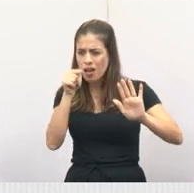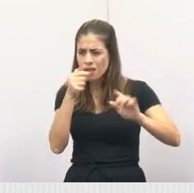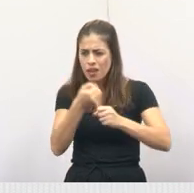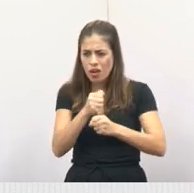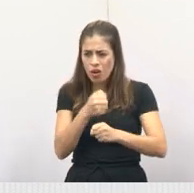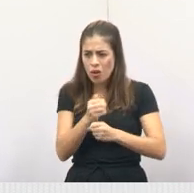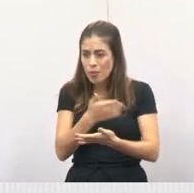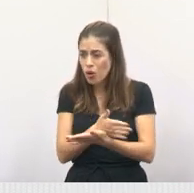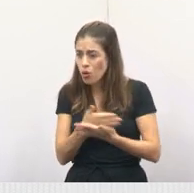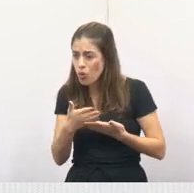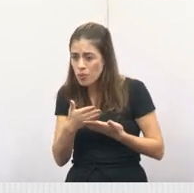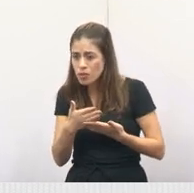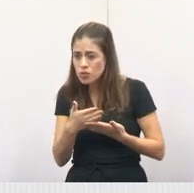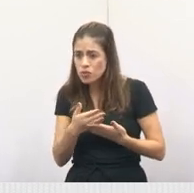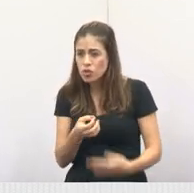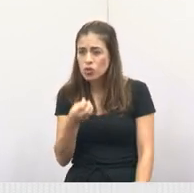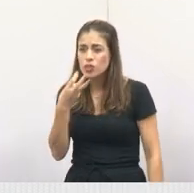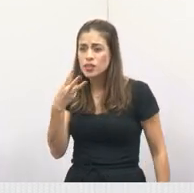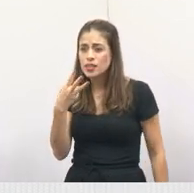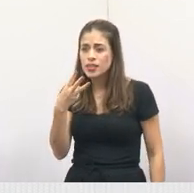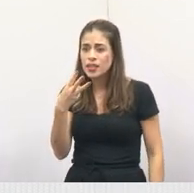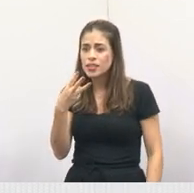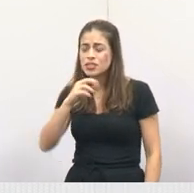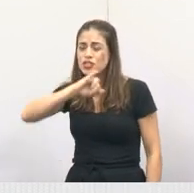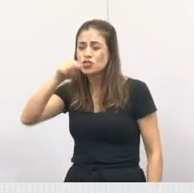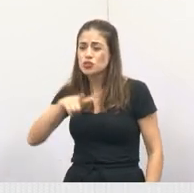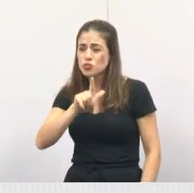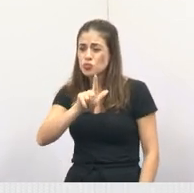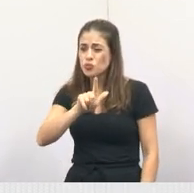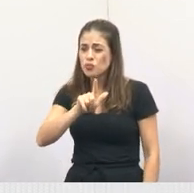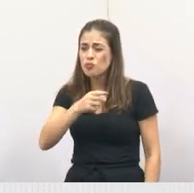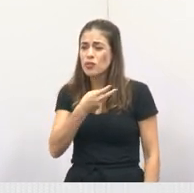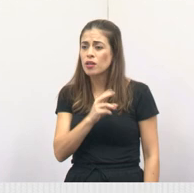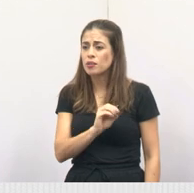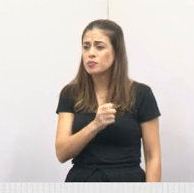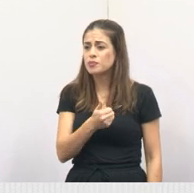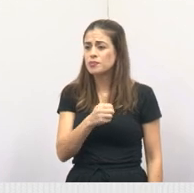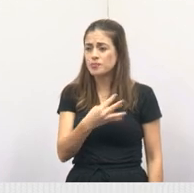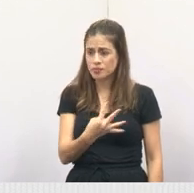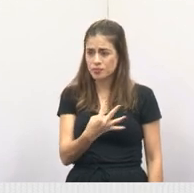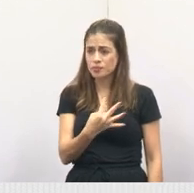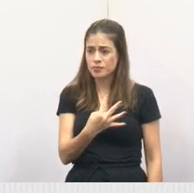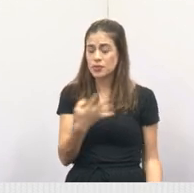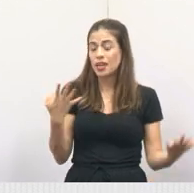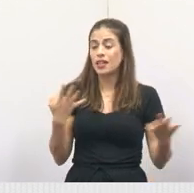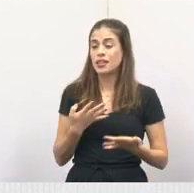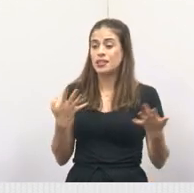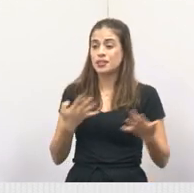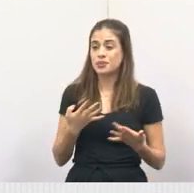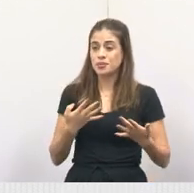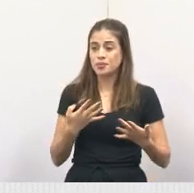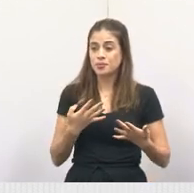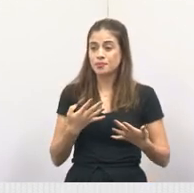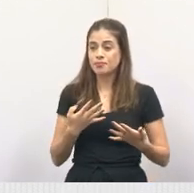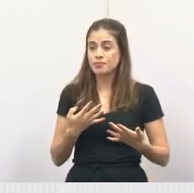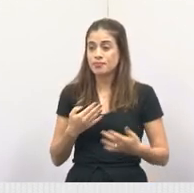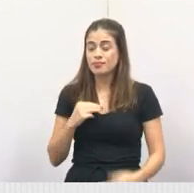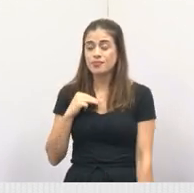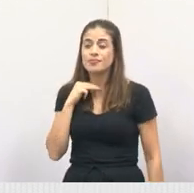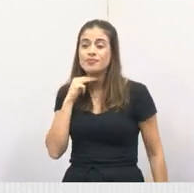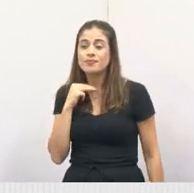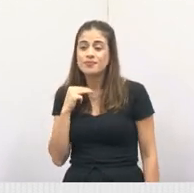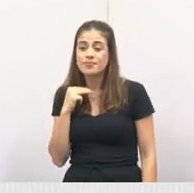teve início em três de julho de 2014 nós estamos em março de